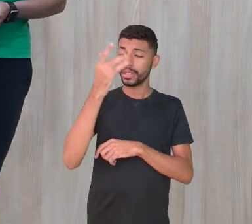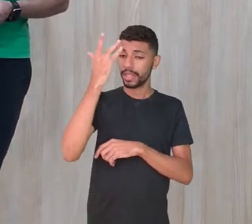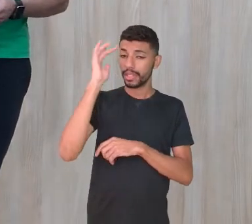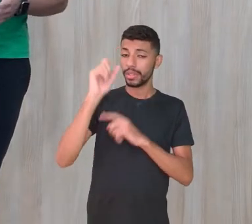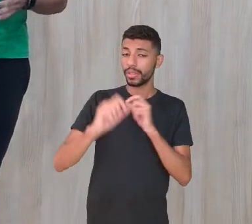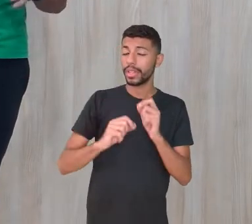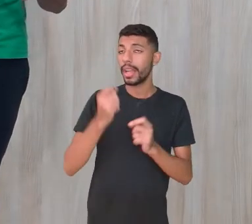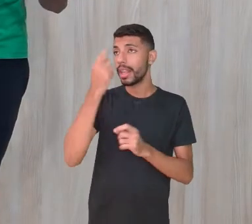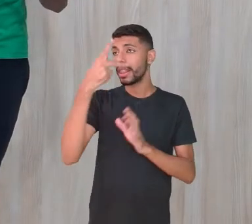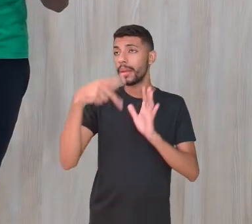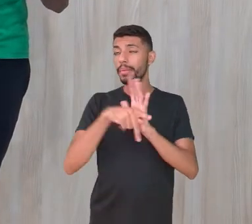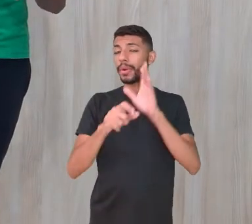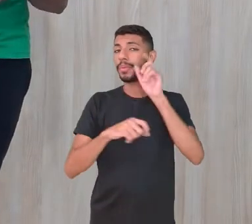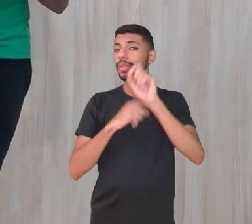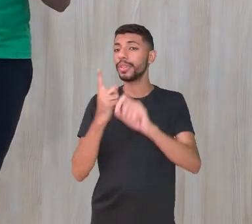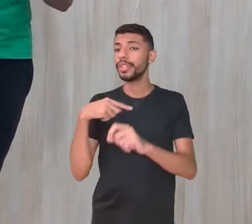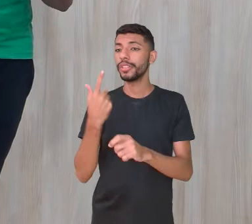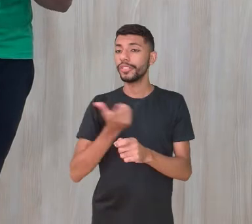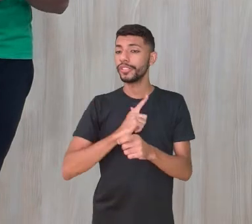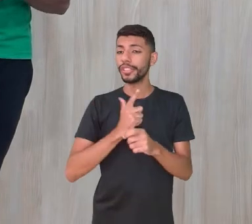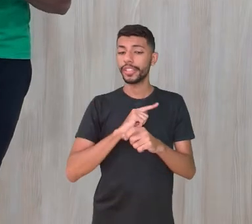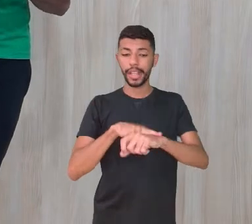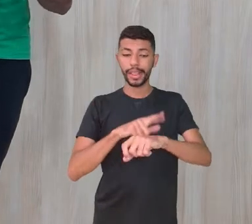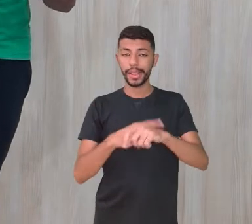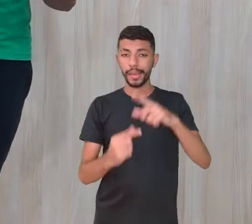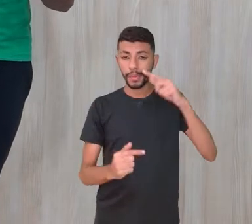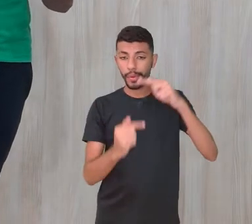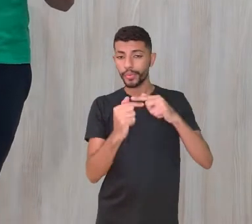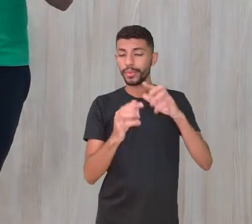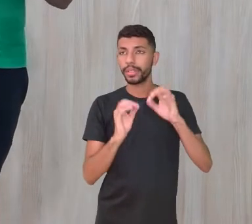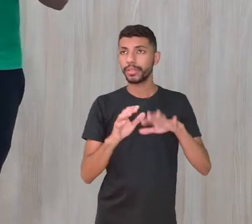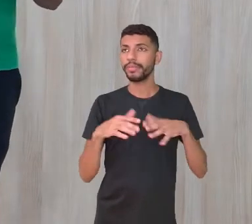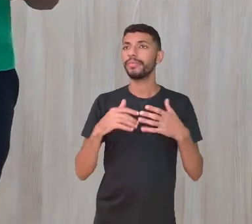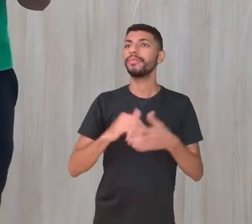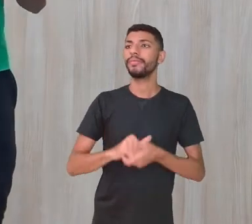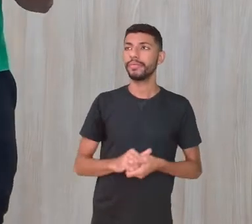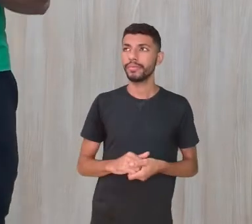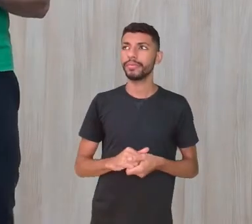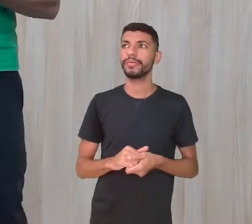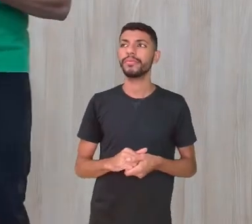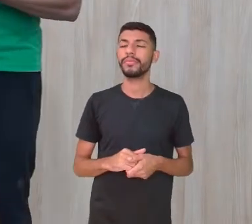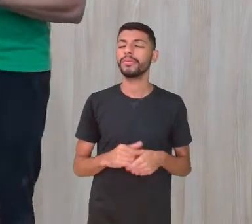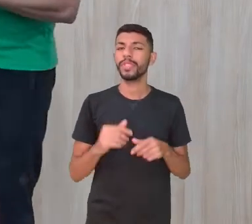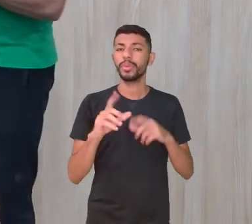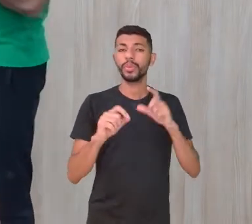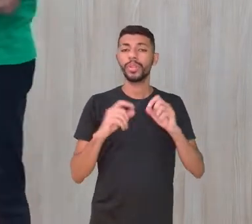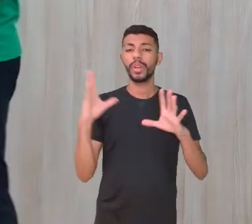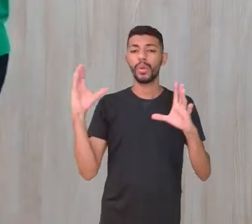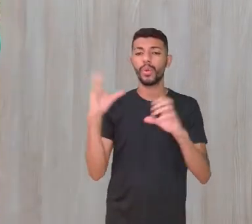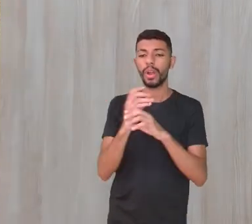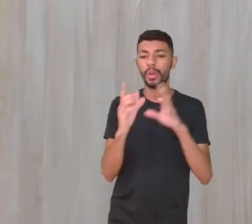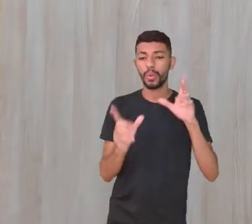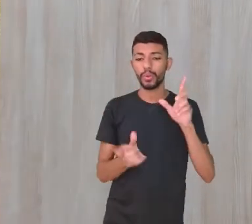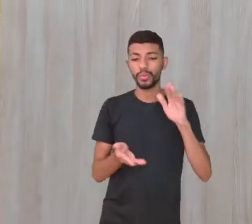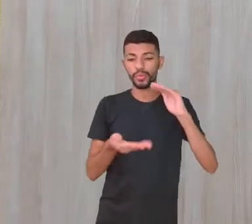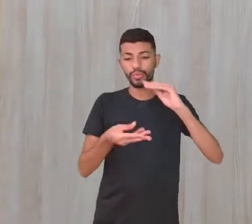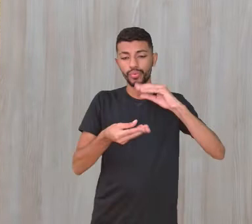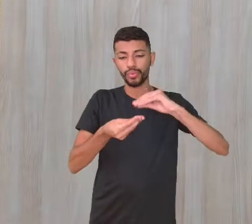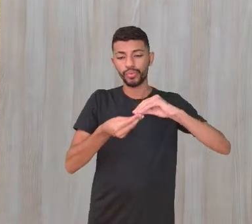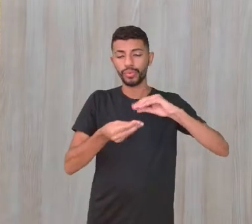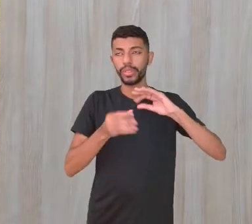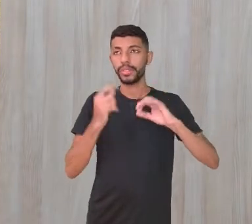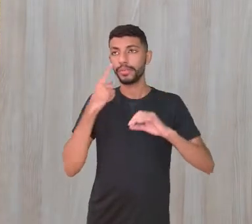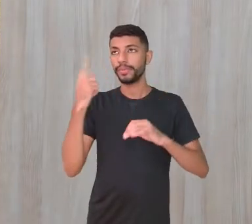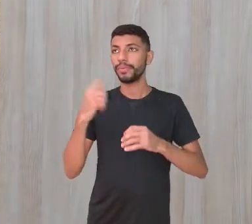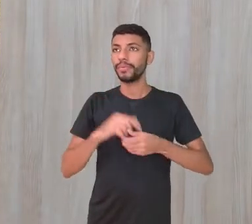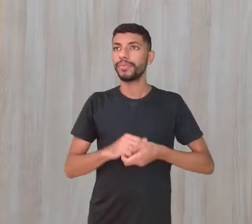era para a gente ganhar tempo, né? Ou seja, abreviar aí o cálculo. Tá? Observe o que é que está acontecendo.